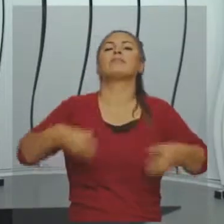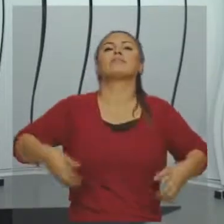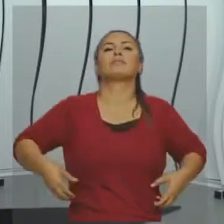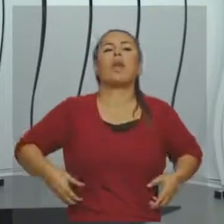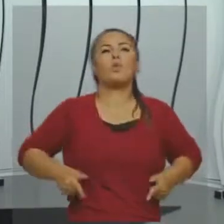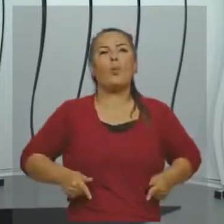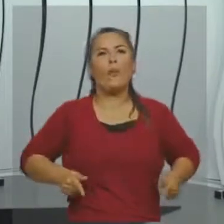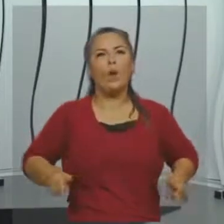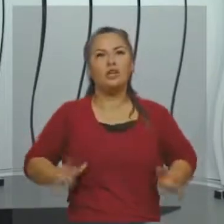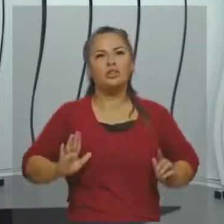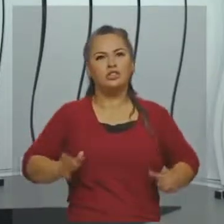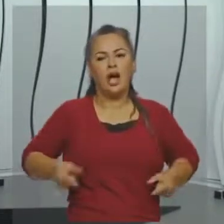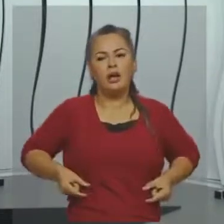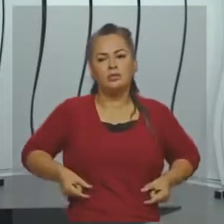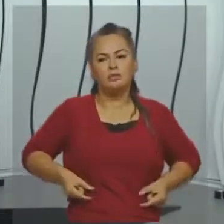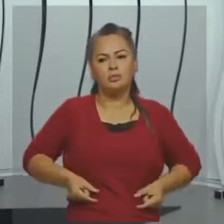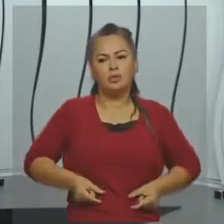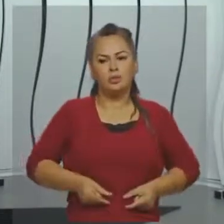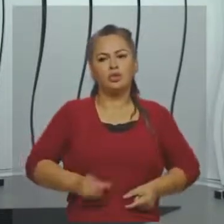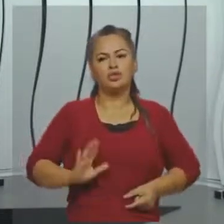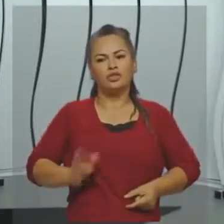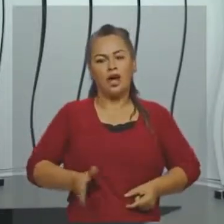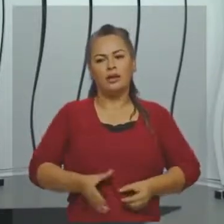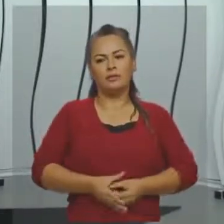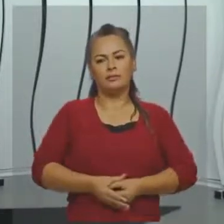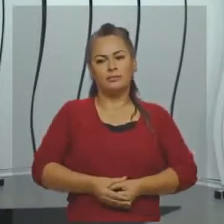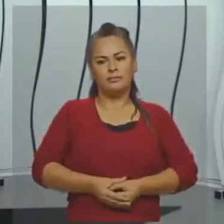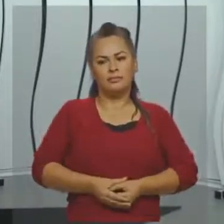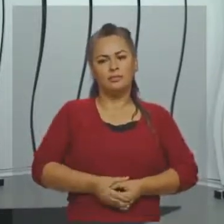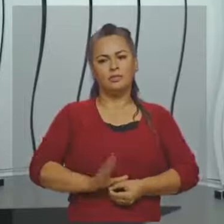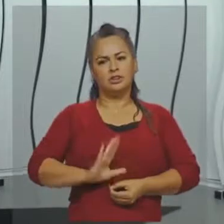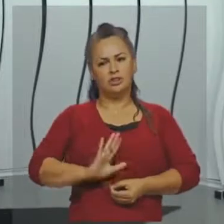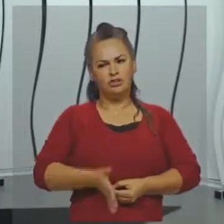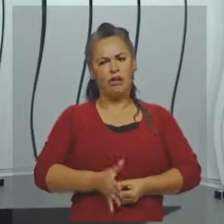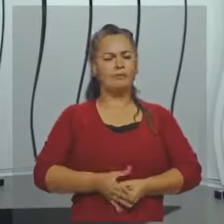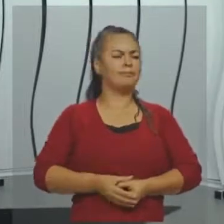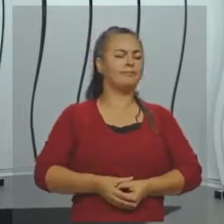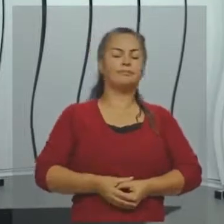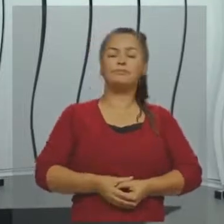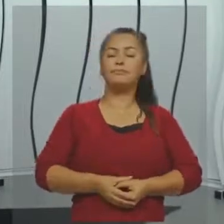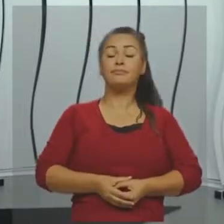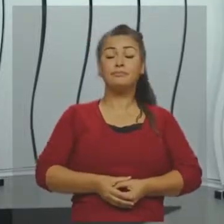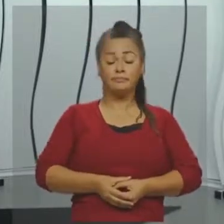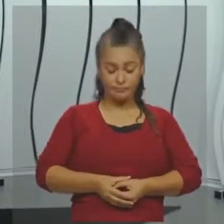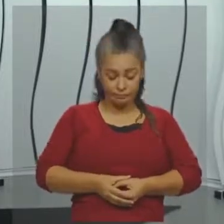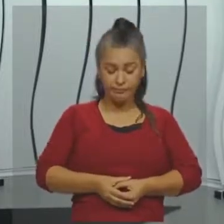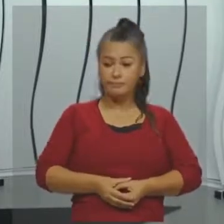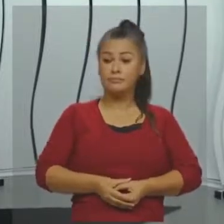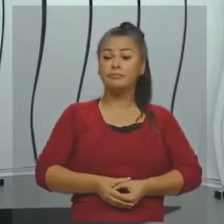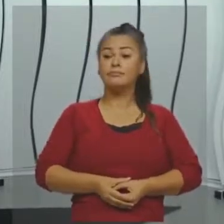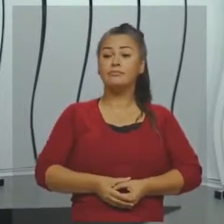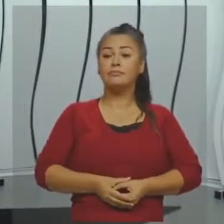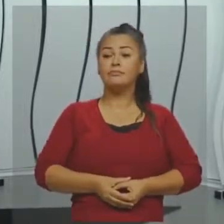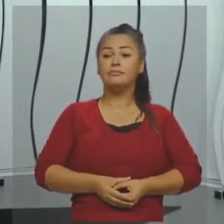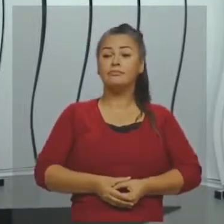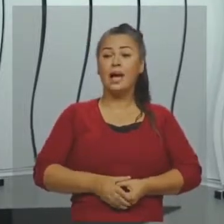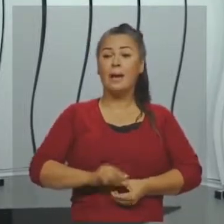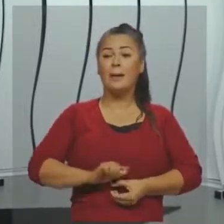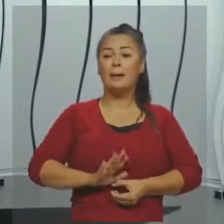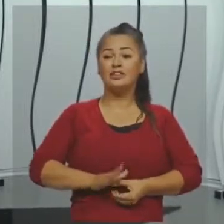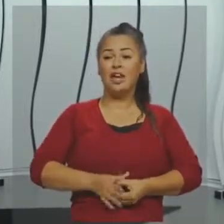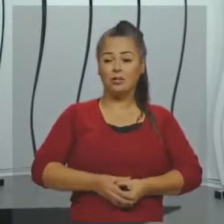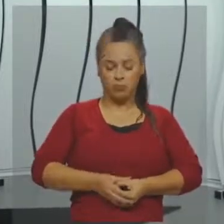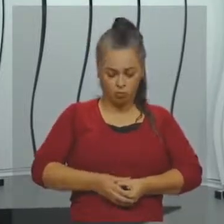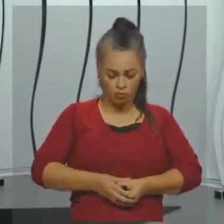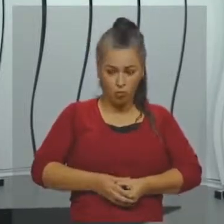passa um tempo, você toma mais água, seu corpo está todo funcionando, seus rins filtrando sangue, e aí de repente sua bexiga já está com